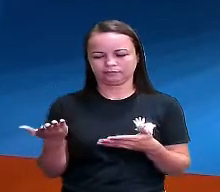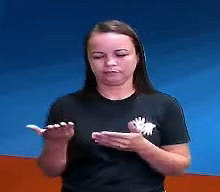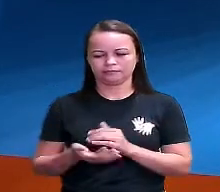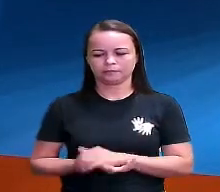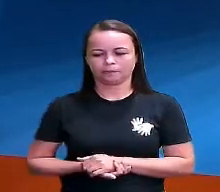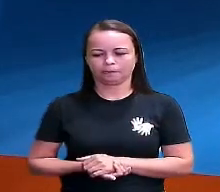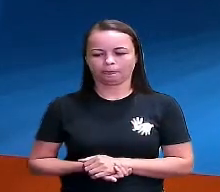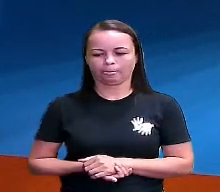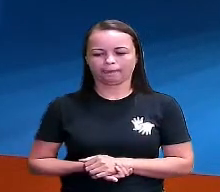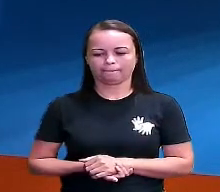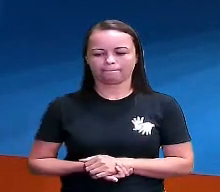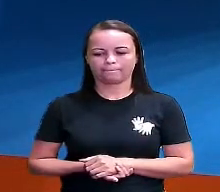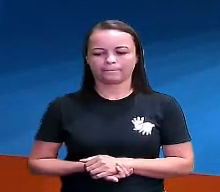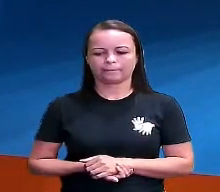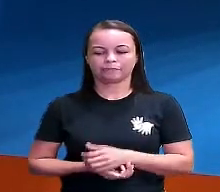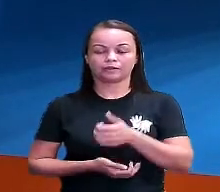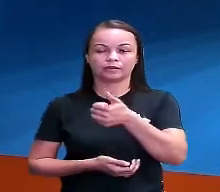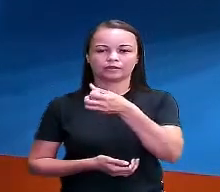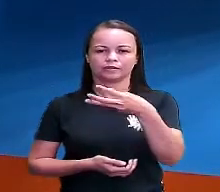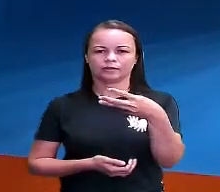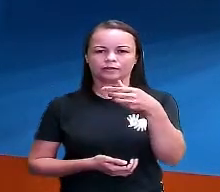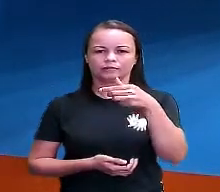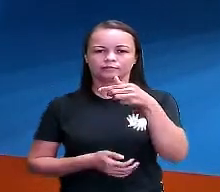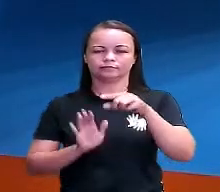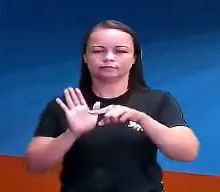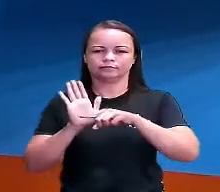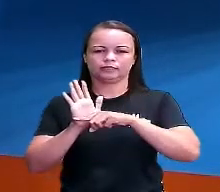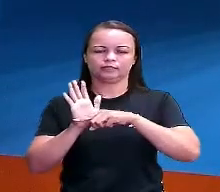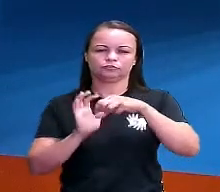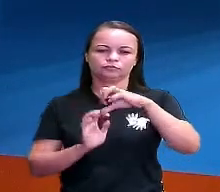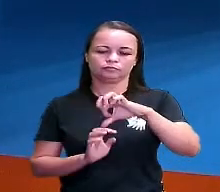tá? 13 menos 9,